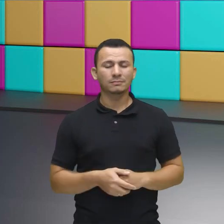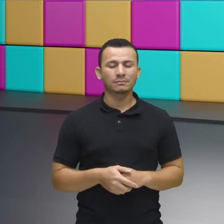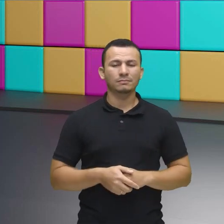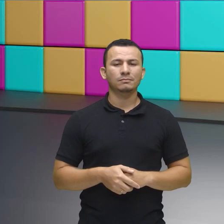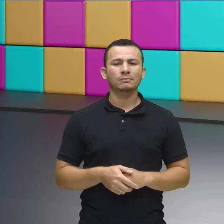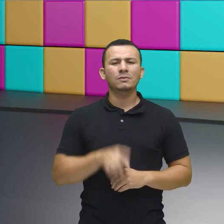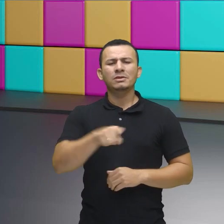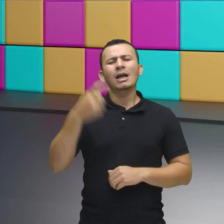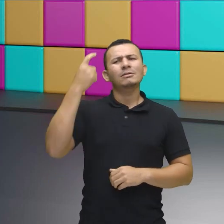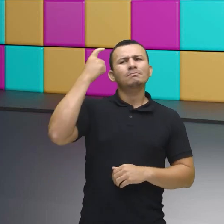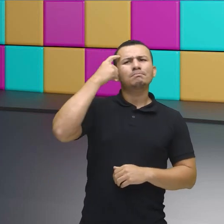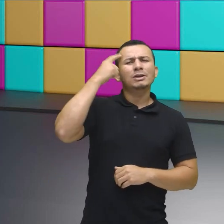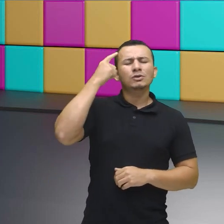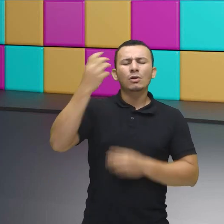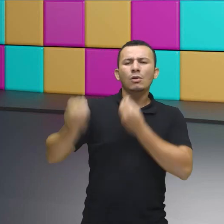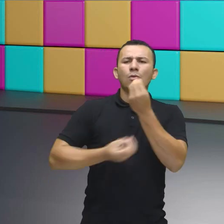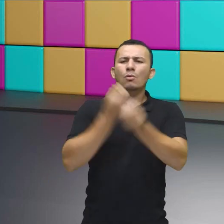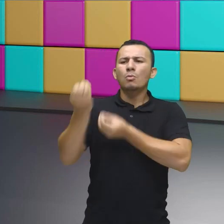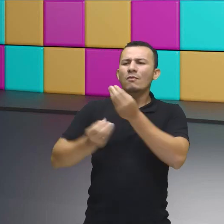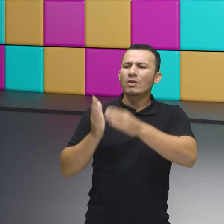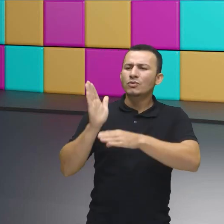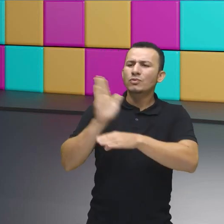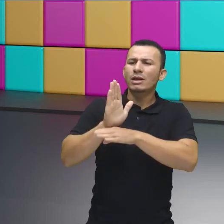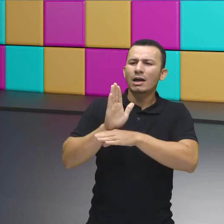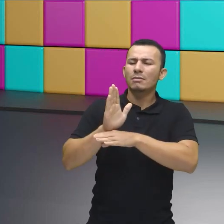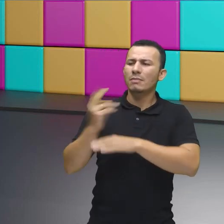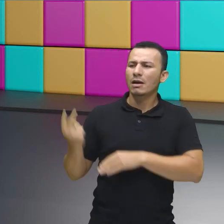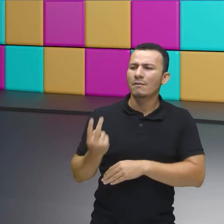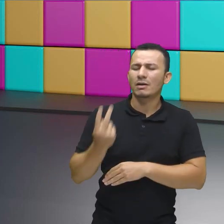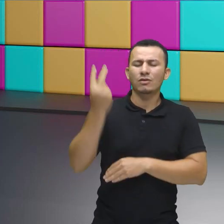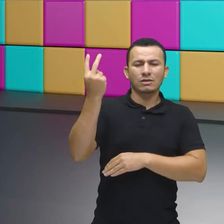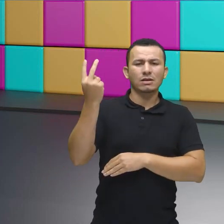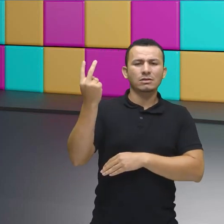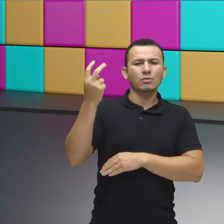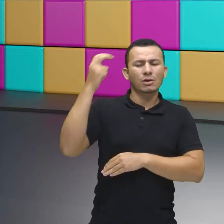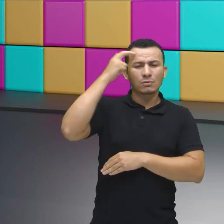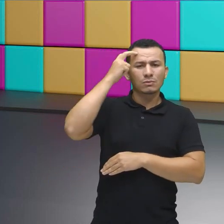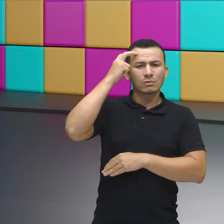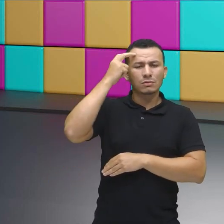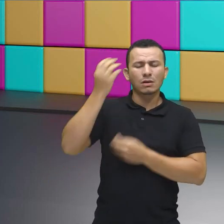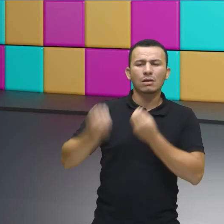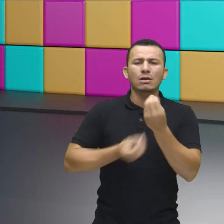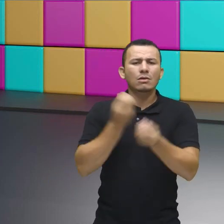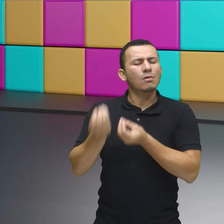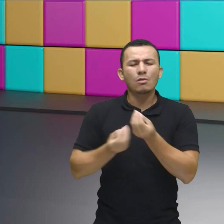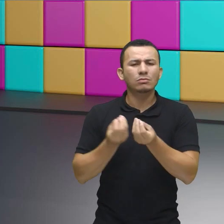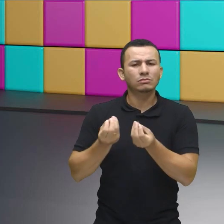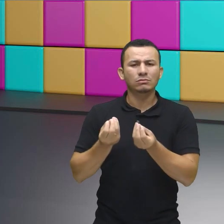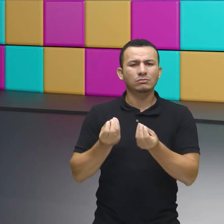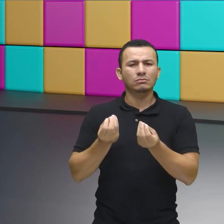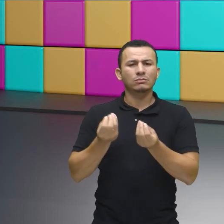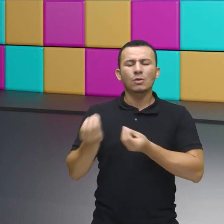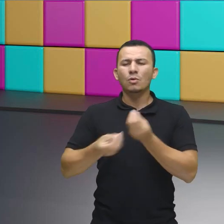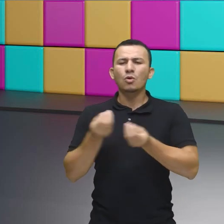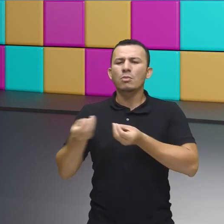ajudar a valorizar a cultura local? Você parou já para pensar? Como é que eu posso fazer? Como é que eu posso